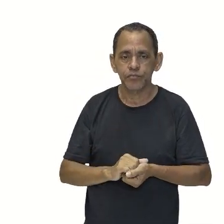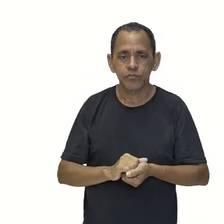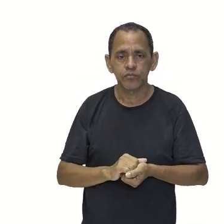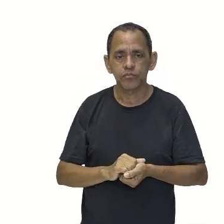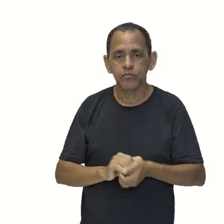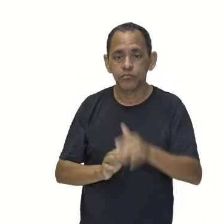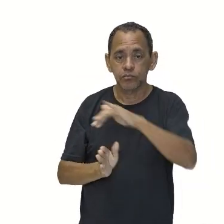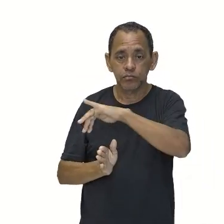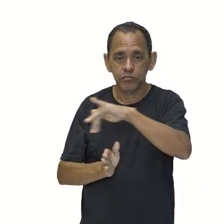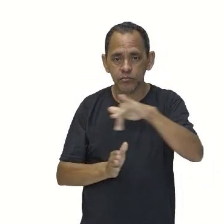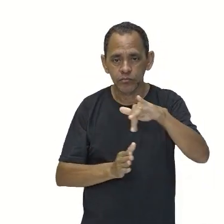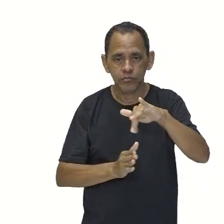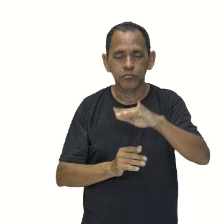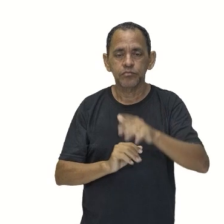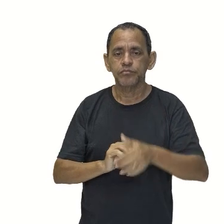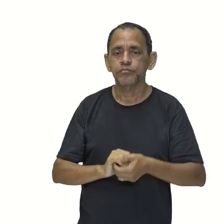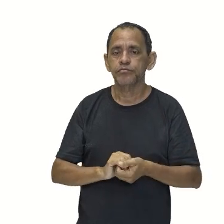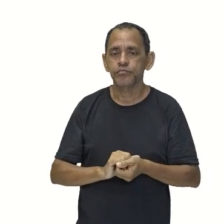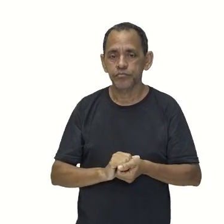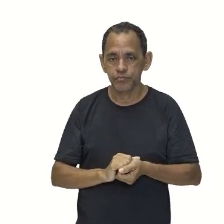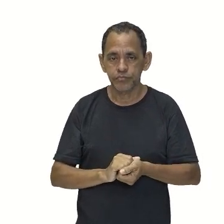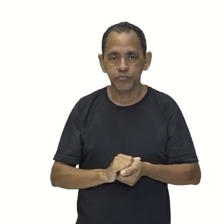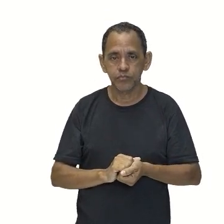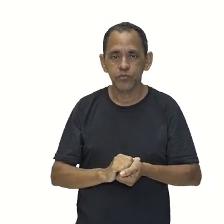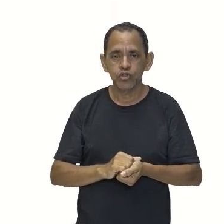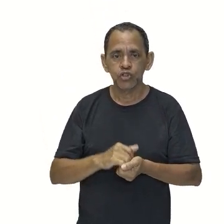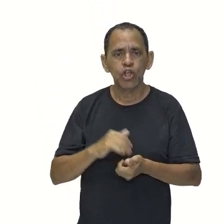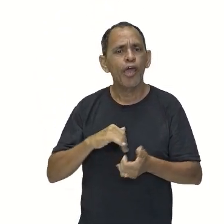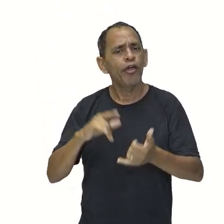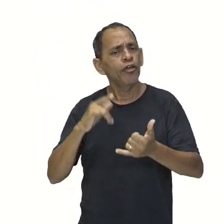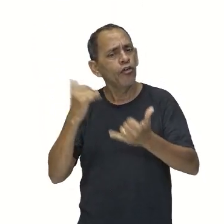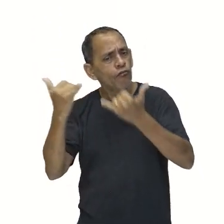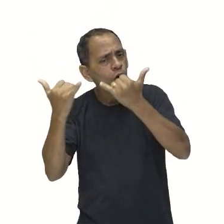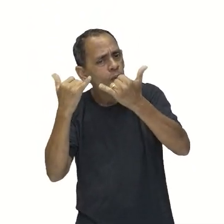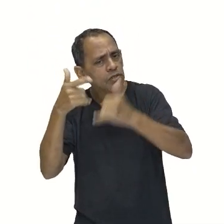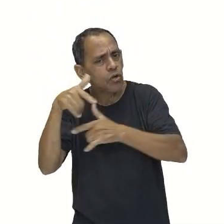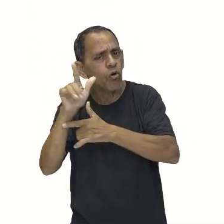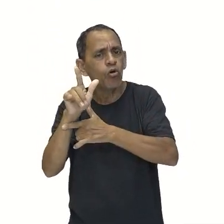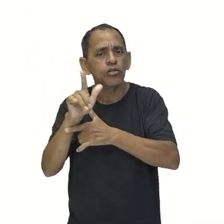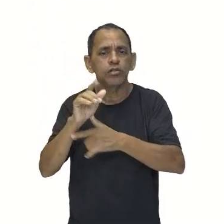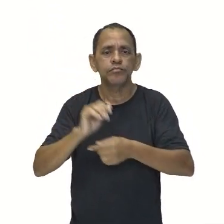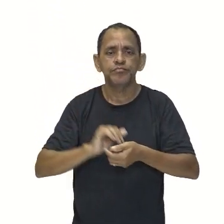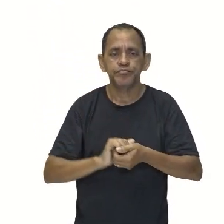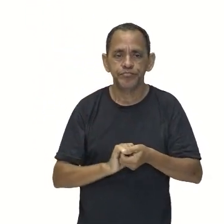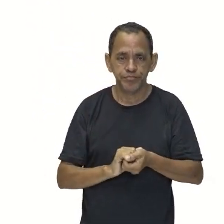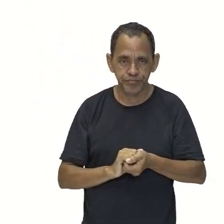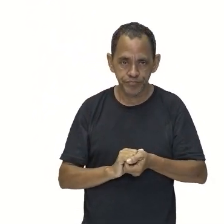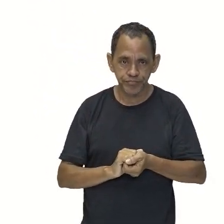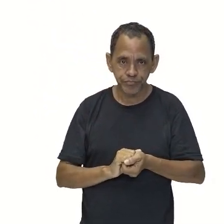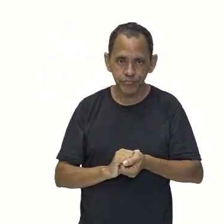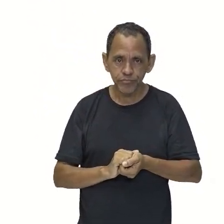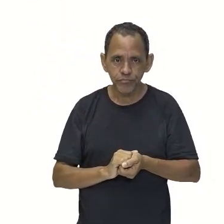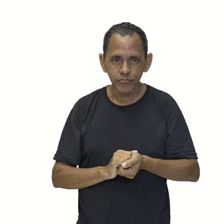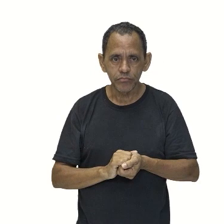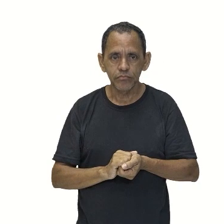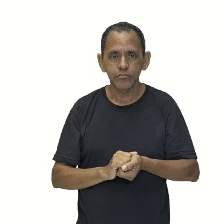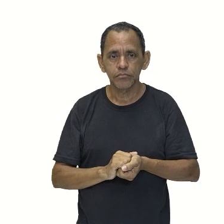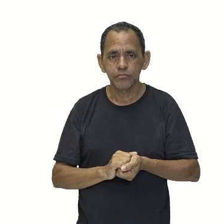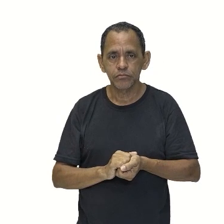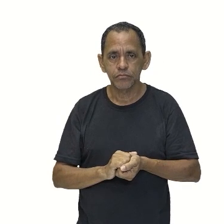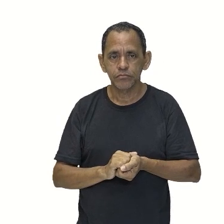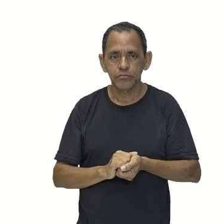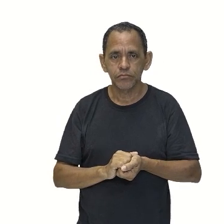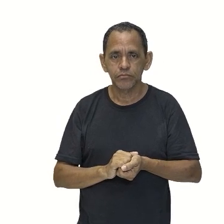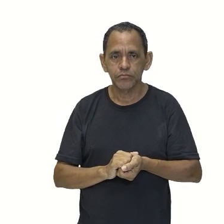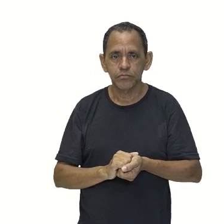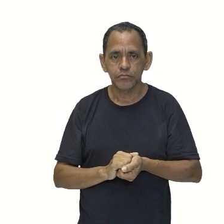supor que fosse dada a seguinte situação, olha. Uma outra situação. Situação que eu vou chamar